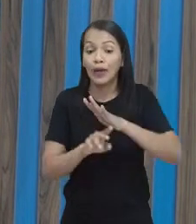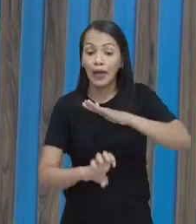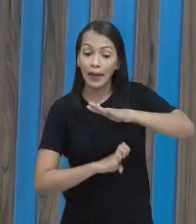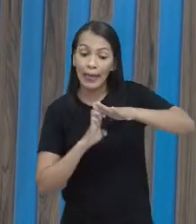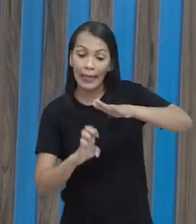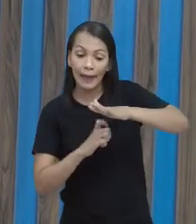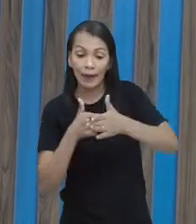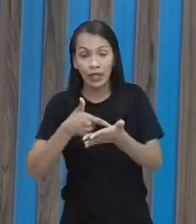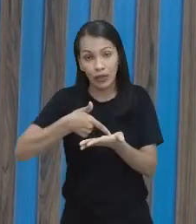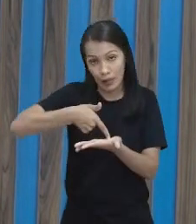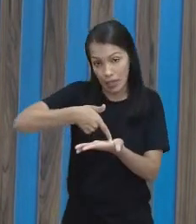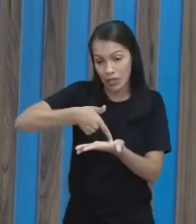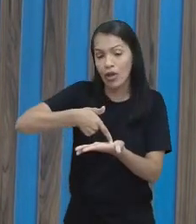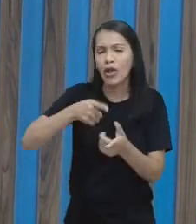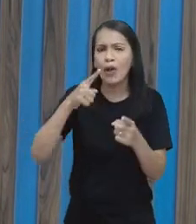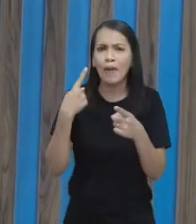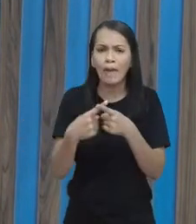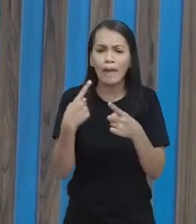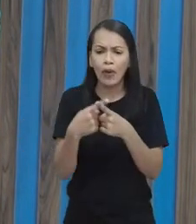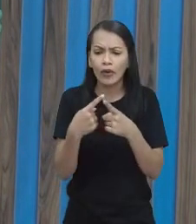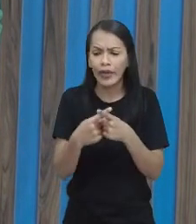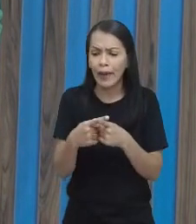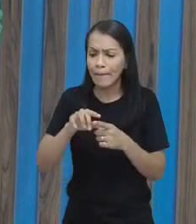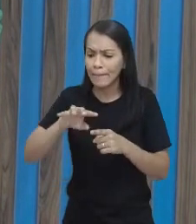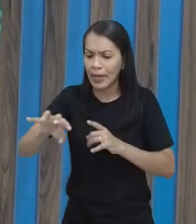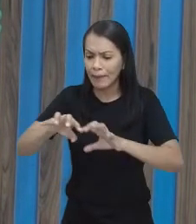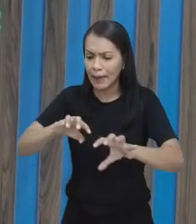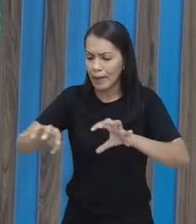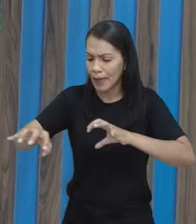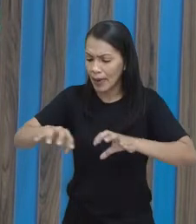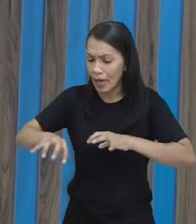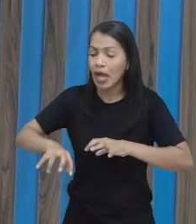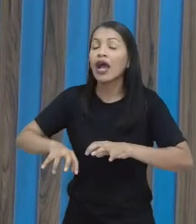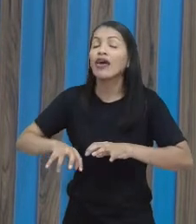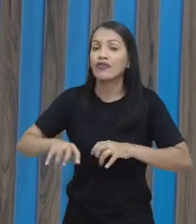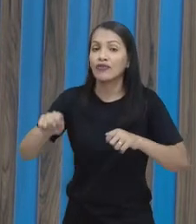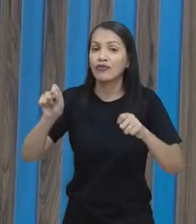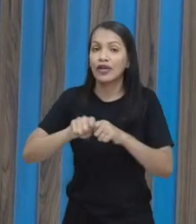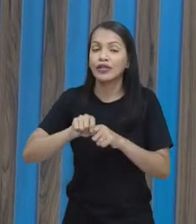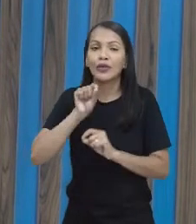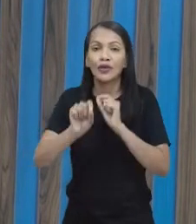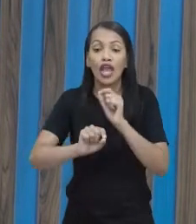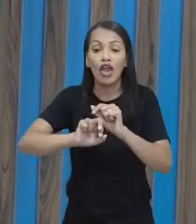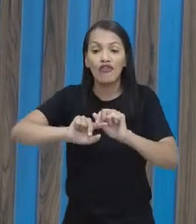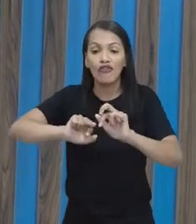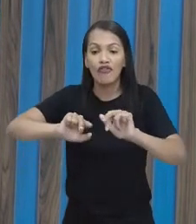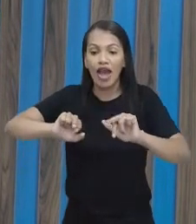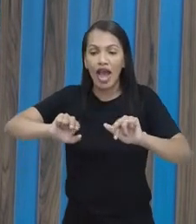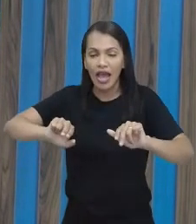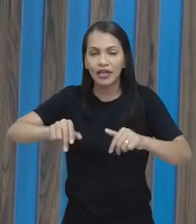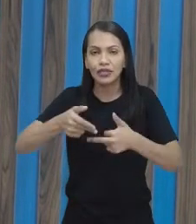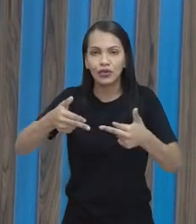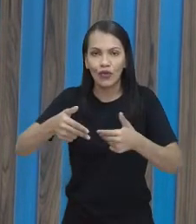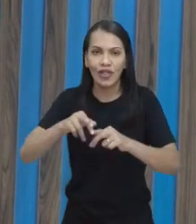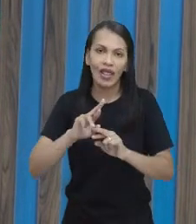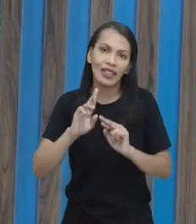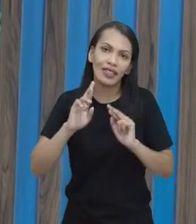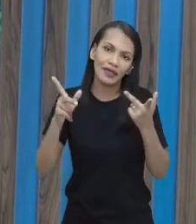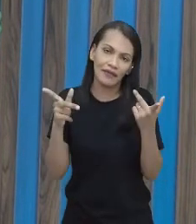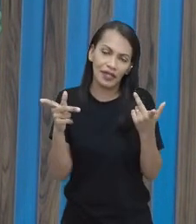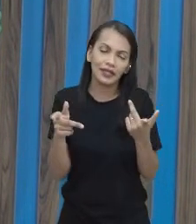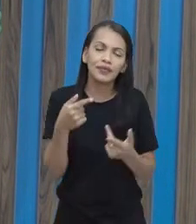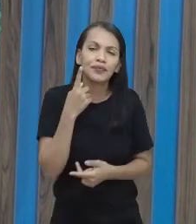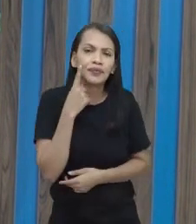né? Para se transformar em produtos diferentes. Então, o petróleo, ele se eu não me engano, ele